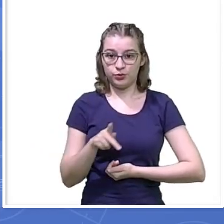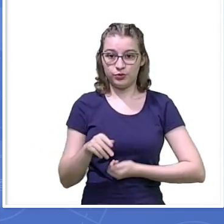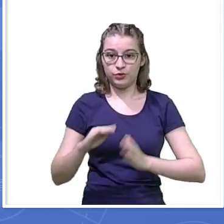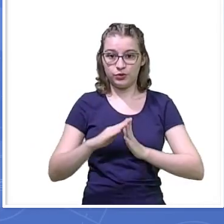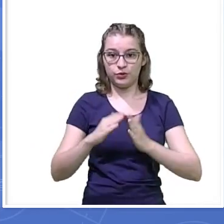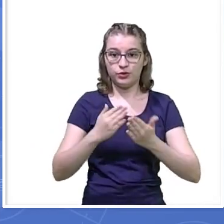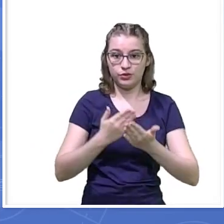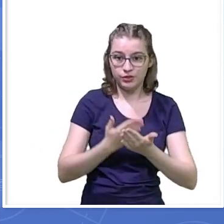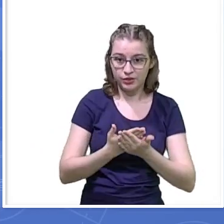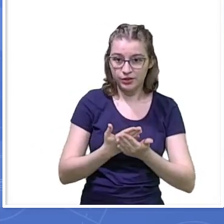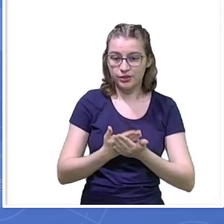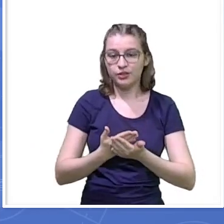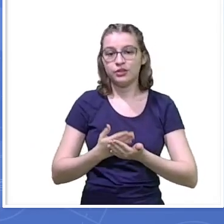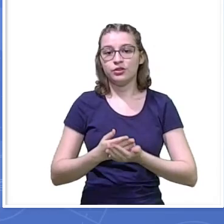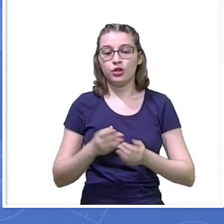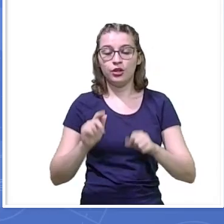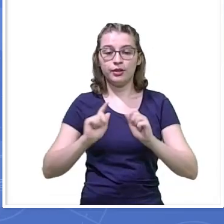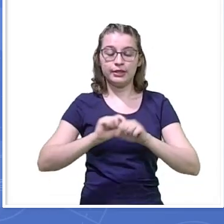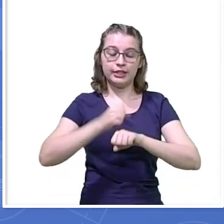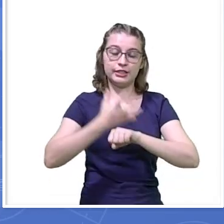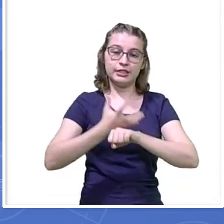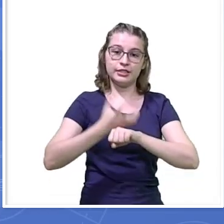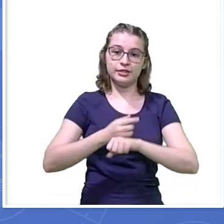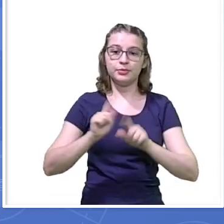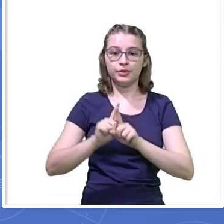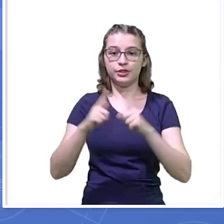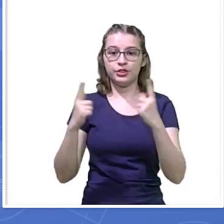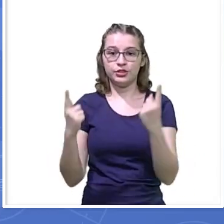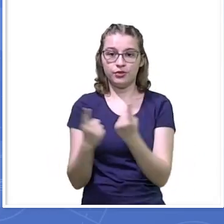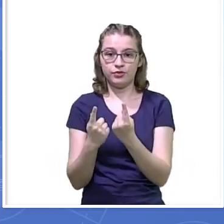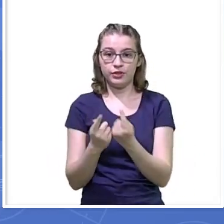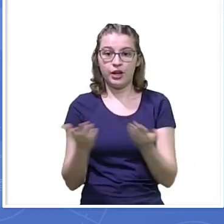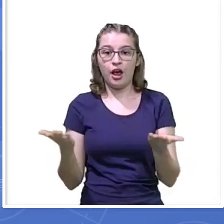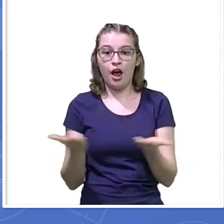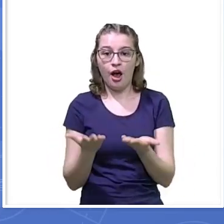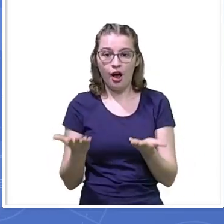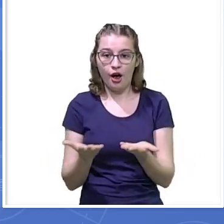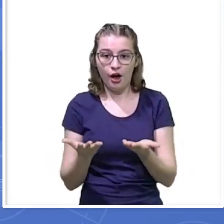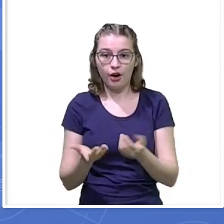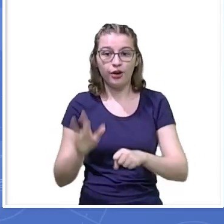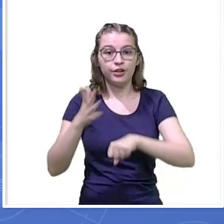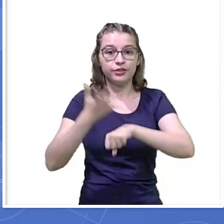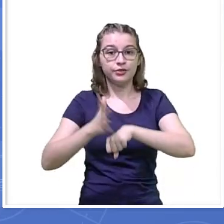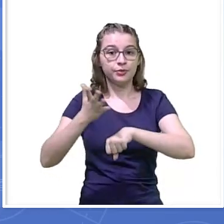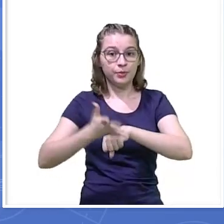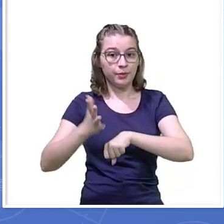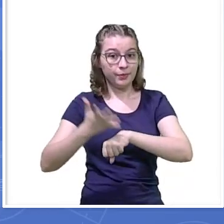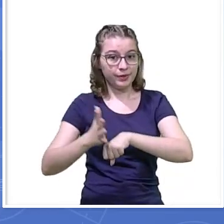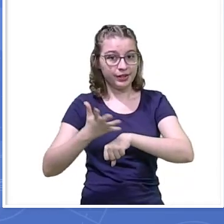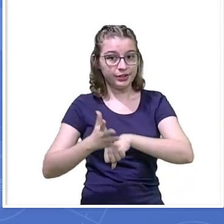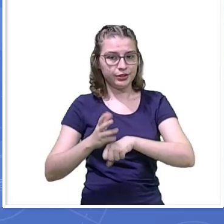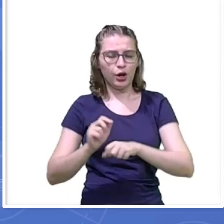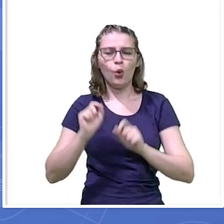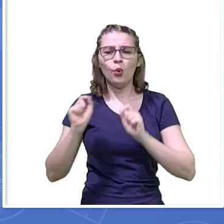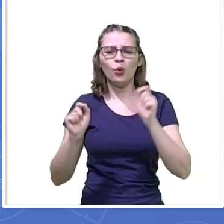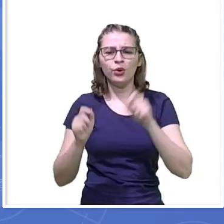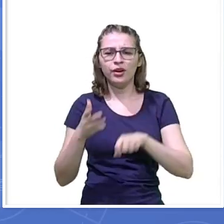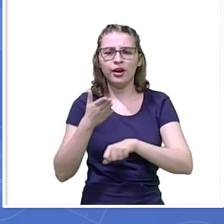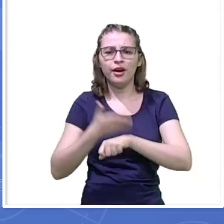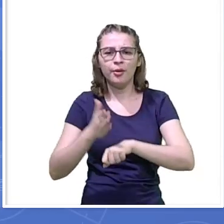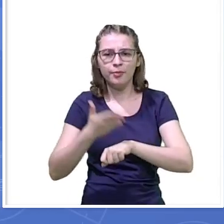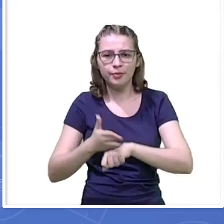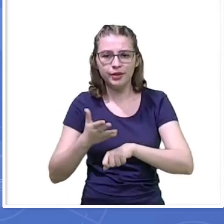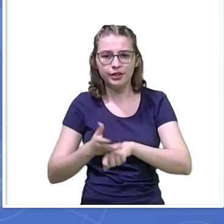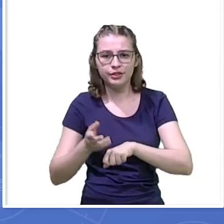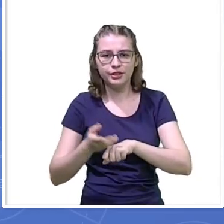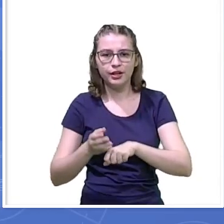de Geografia. E agora, pessoal, nós vamos para o nosso momento do praticando. O que é o praticando? Nós